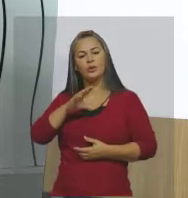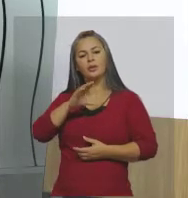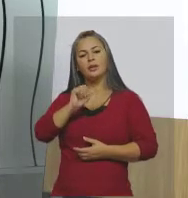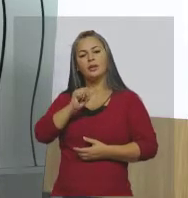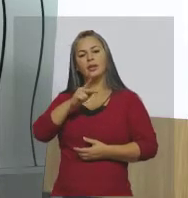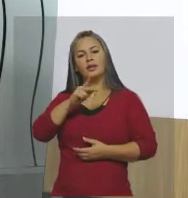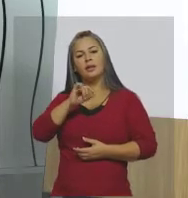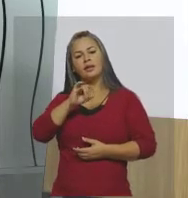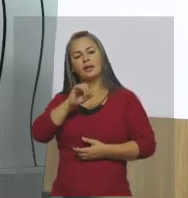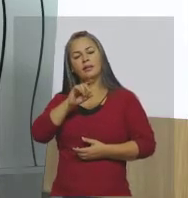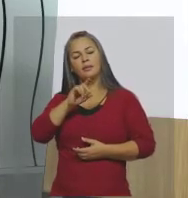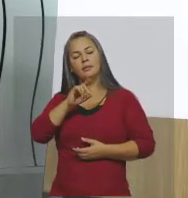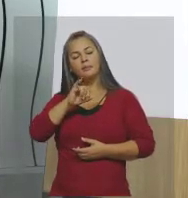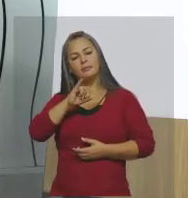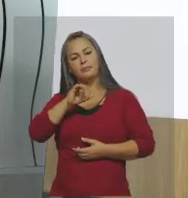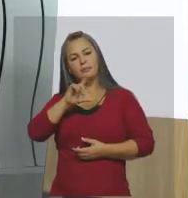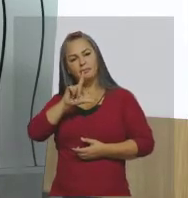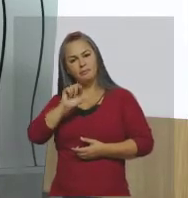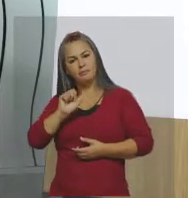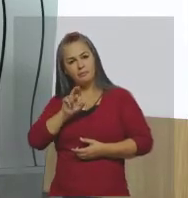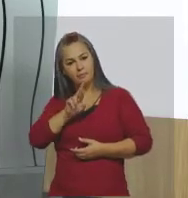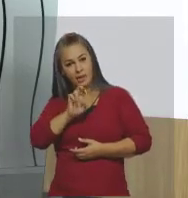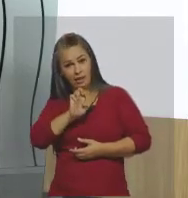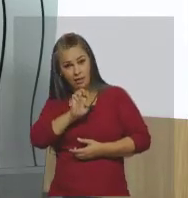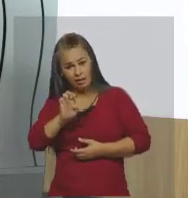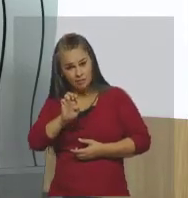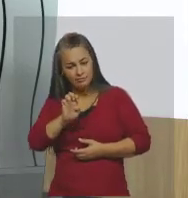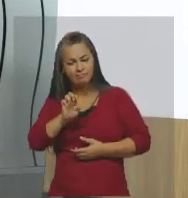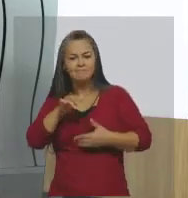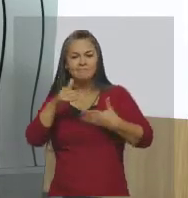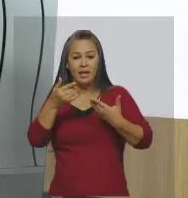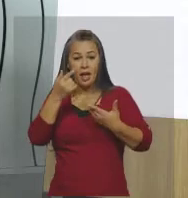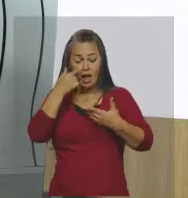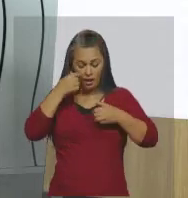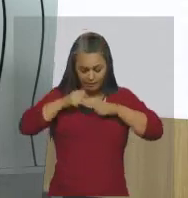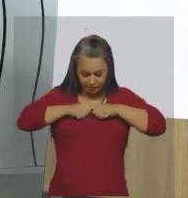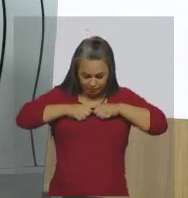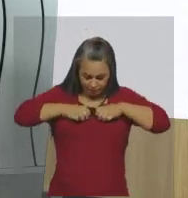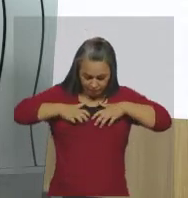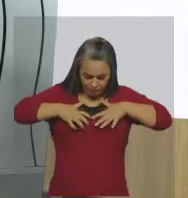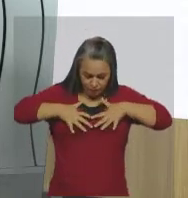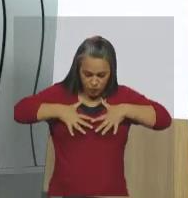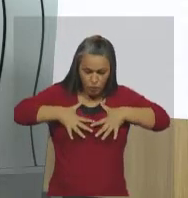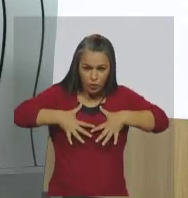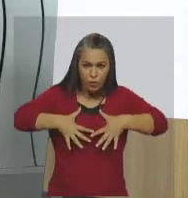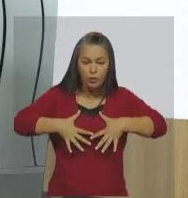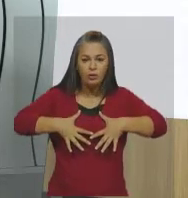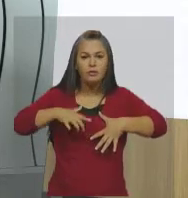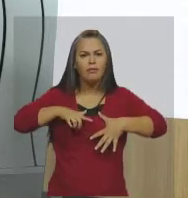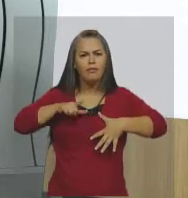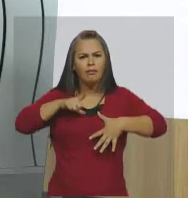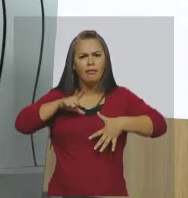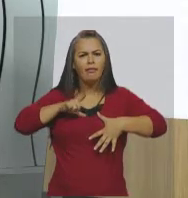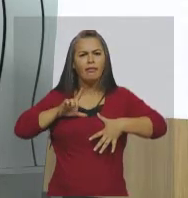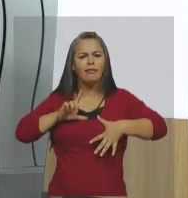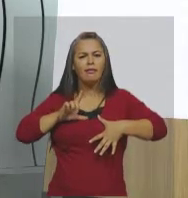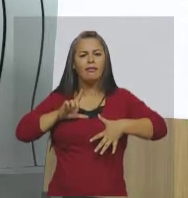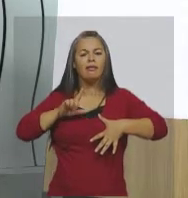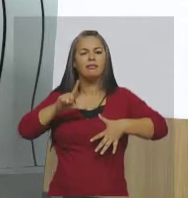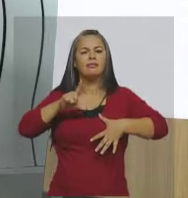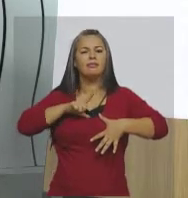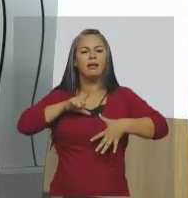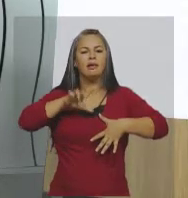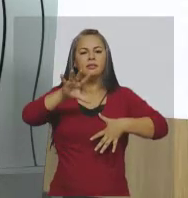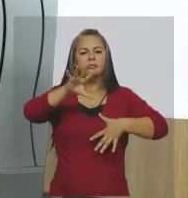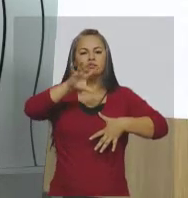bem fininhos. E é nessa região entre alvéolos e capilares sanguíneos que ocorre a troca gasosa, que entra